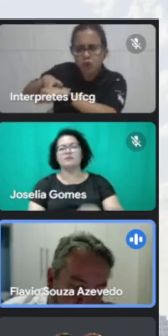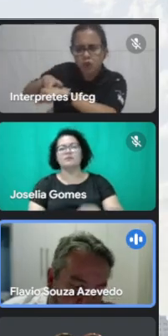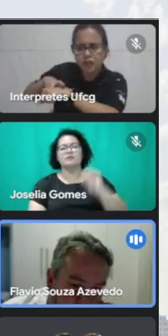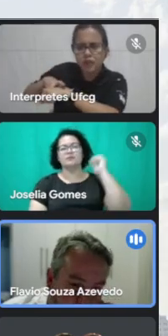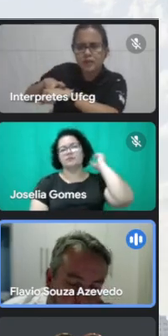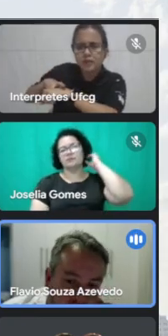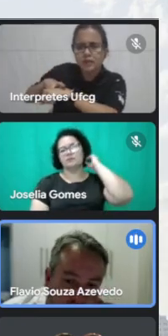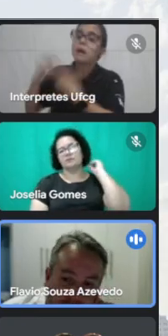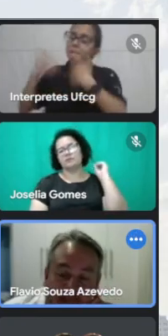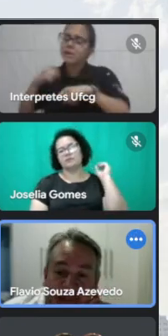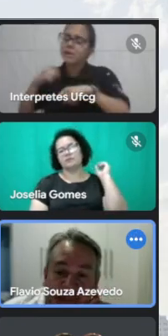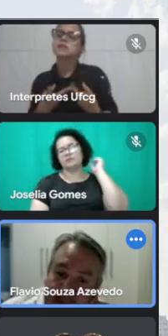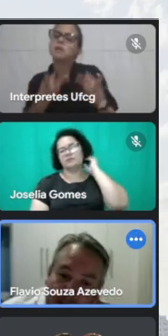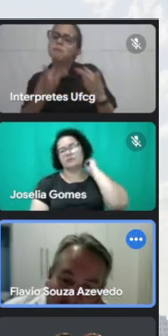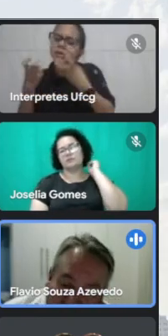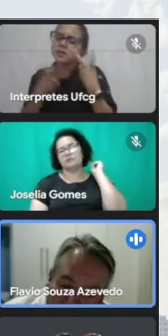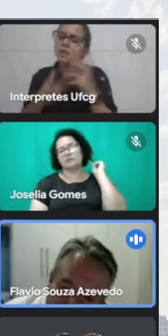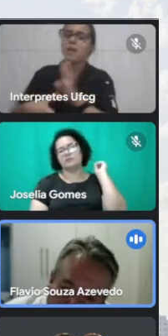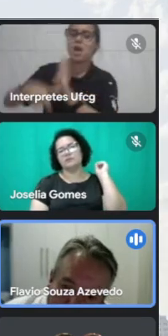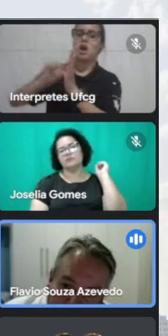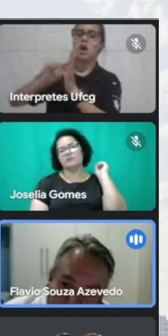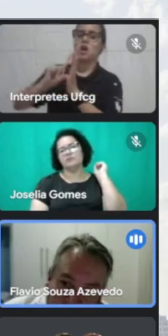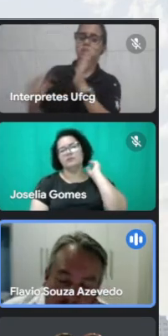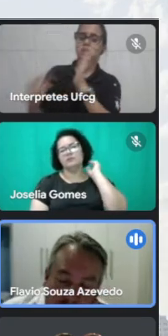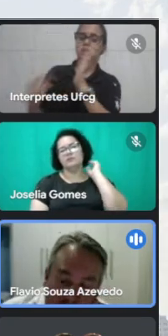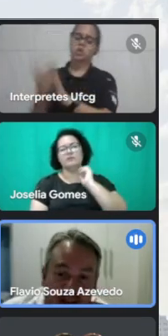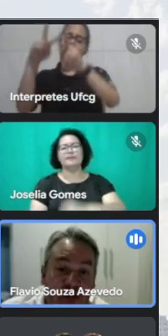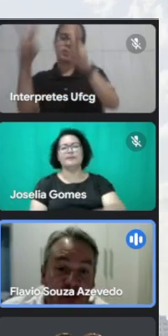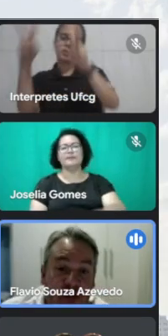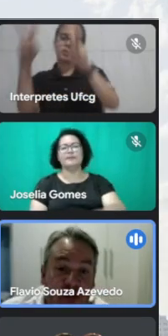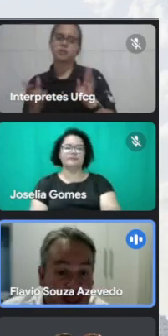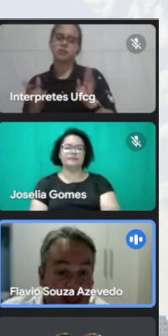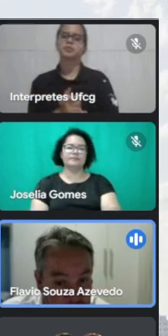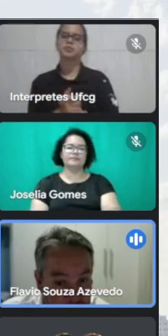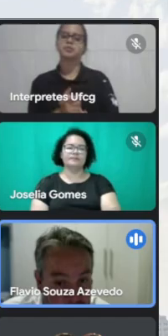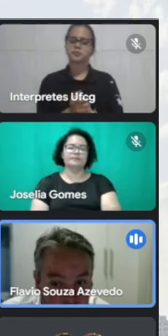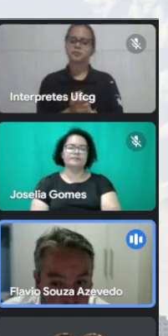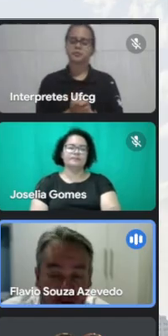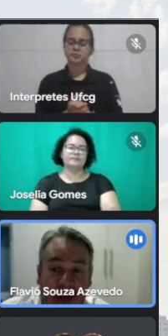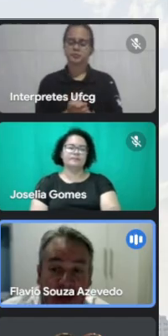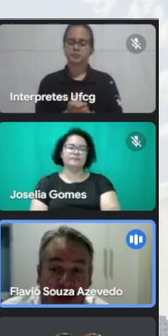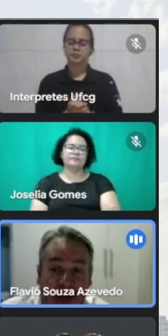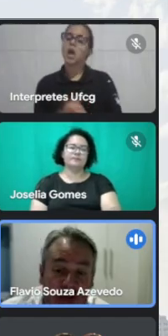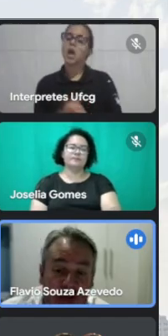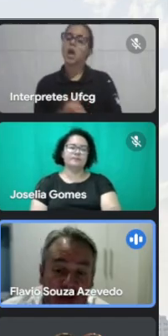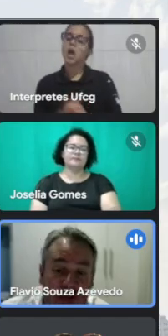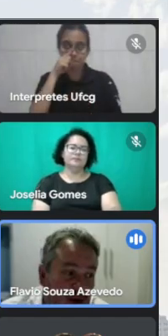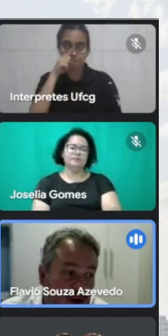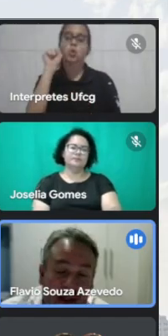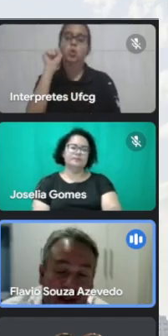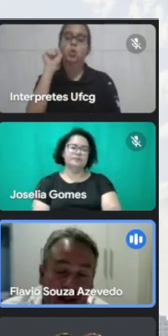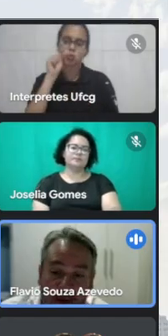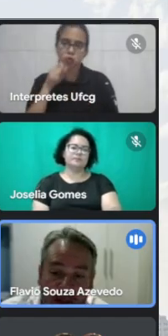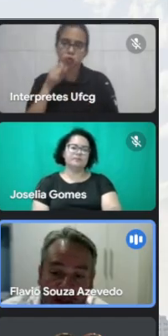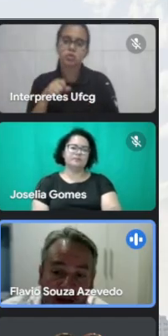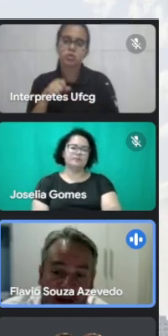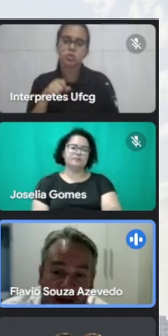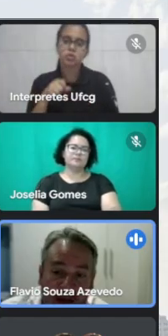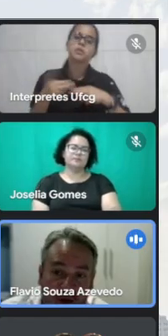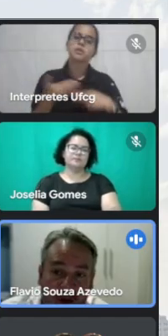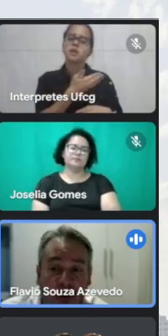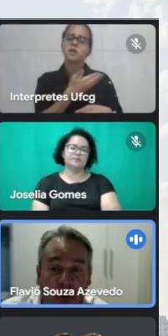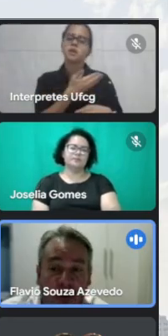feito antes do projeto. A questão da impermeabilização é perigoso, realmente. Então, existe aí, como tem nesse projeto